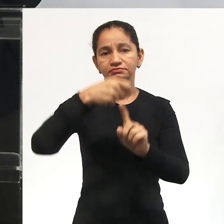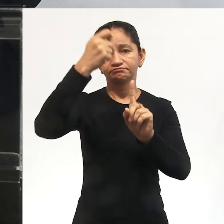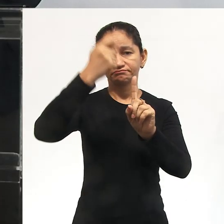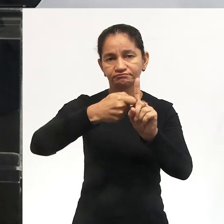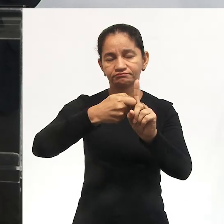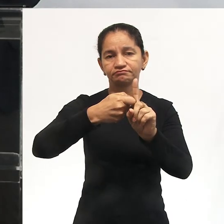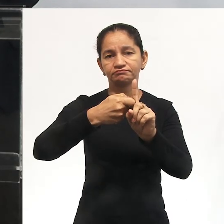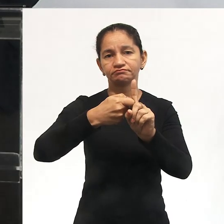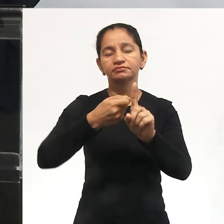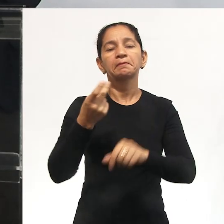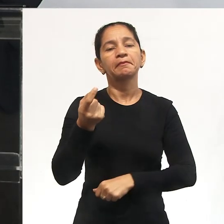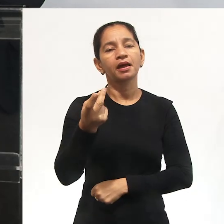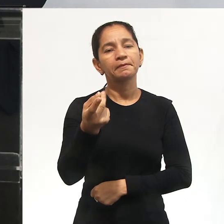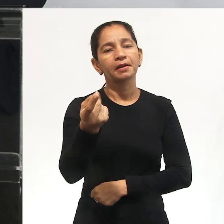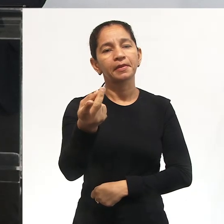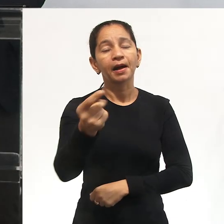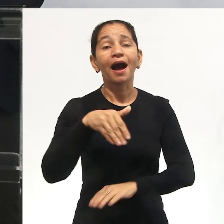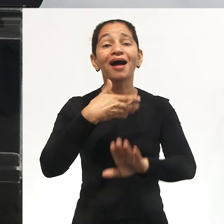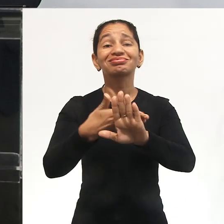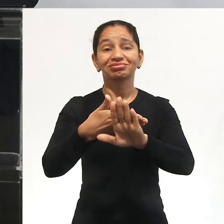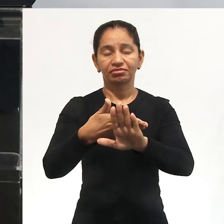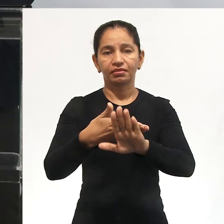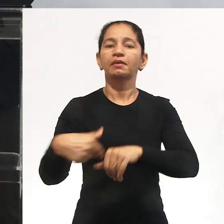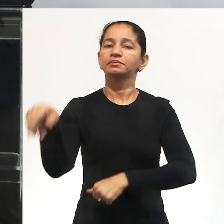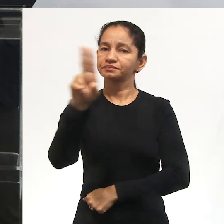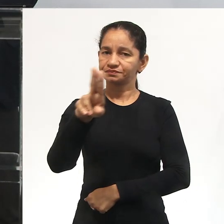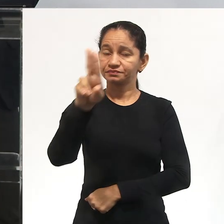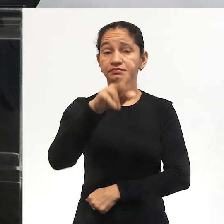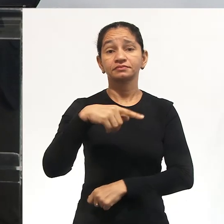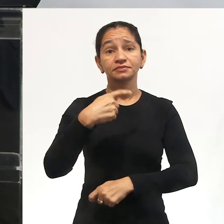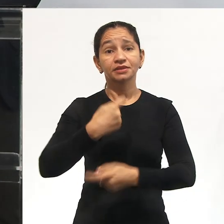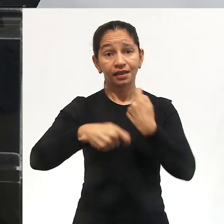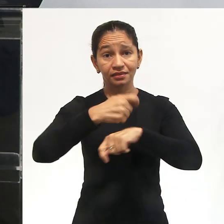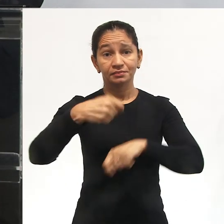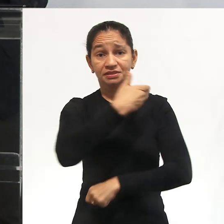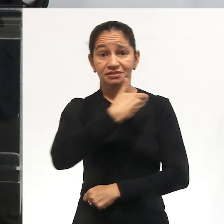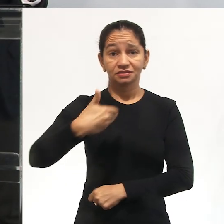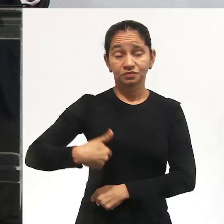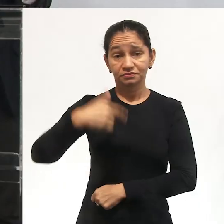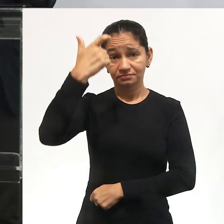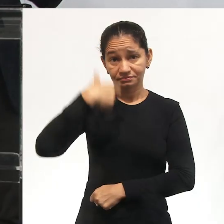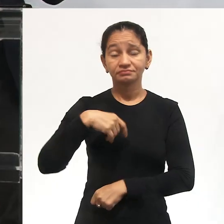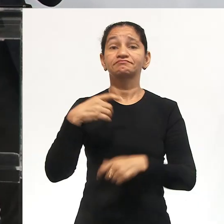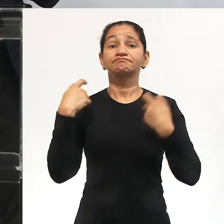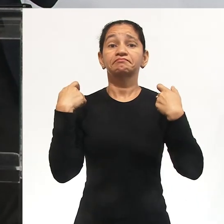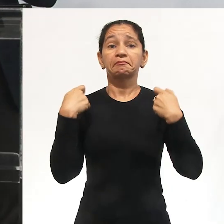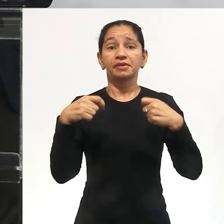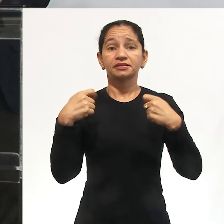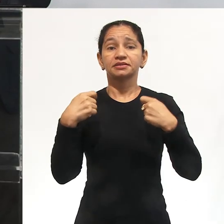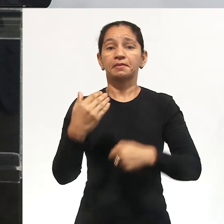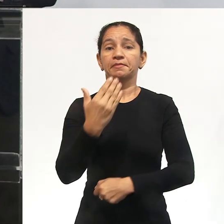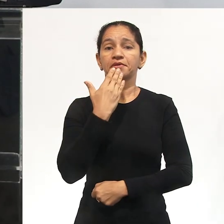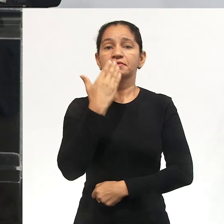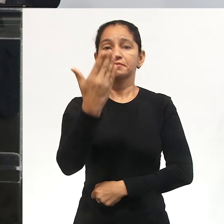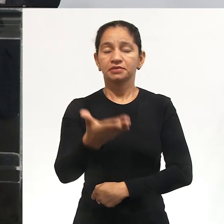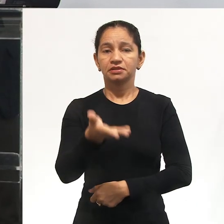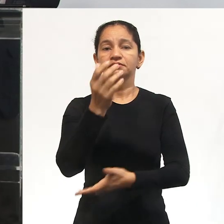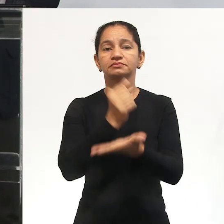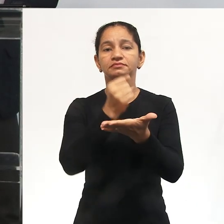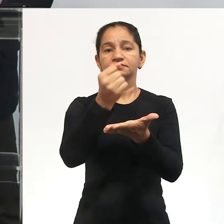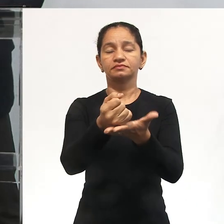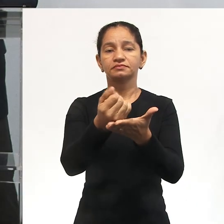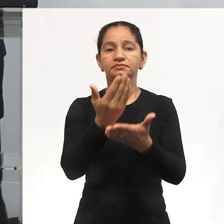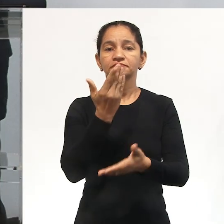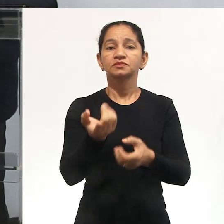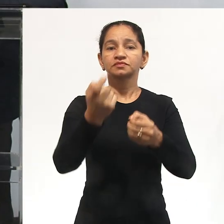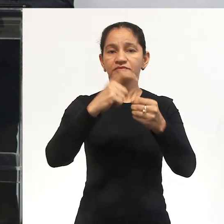vigentes e aí, quando a administração pública precisar, ela pode ir lá e contratar aquele serviço que está